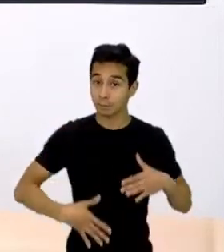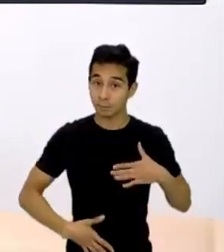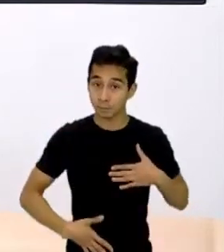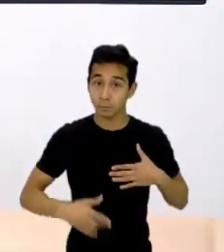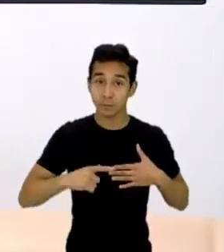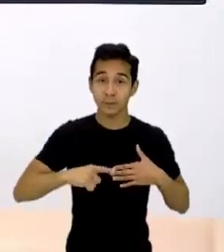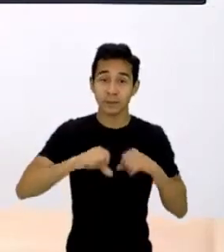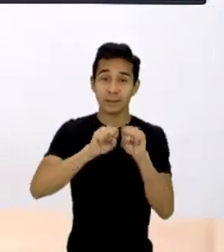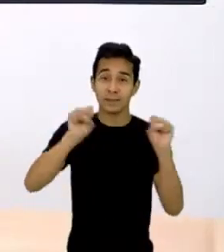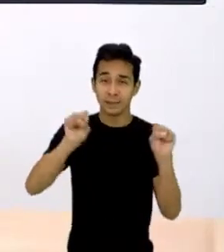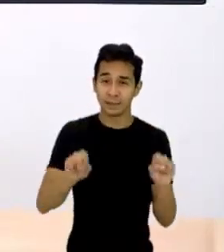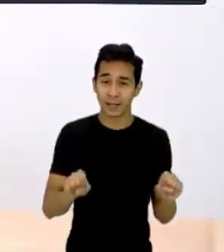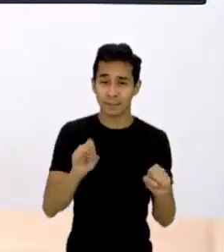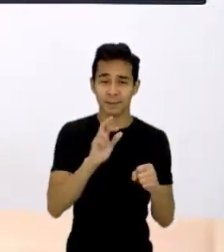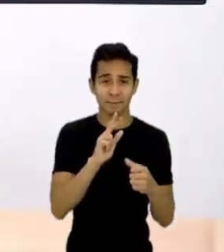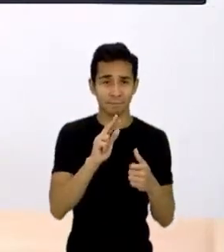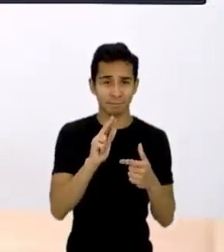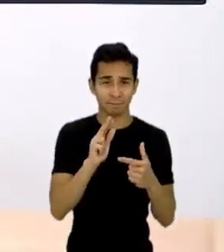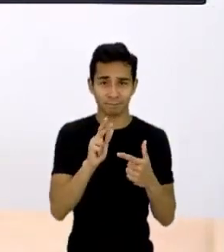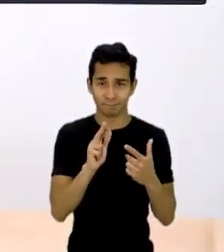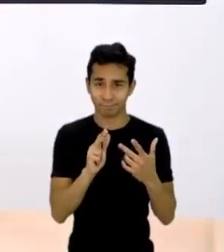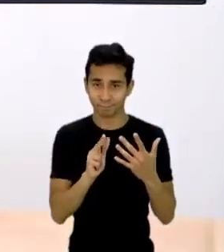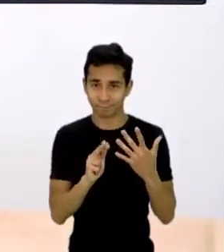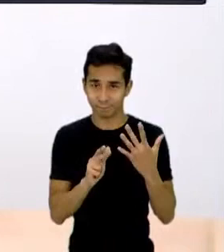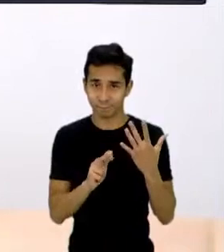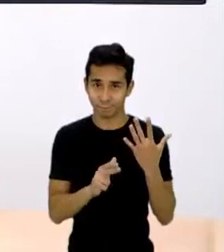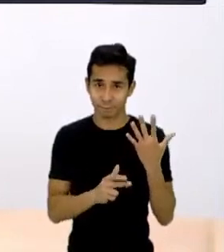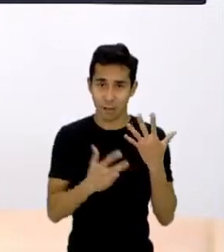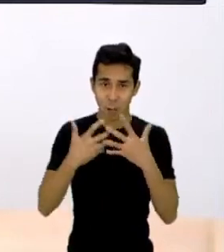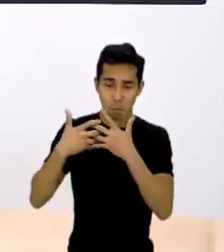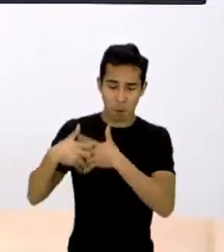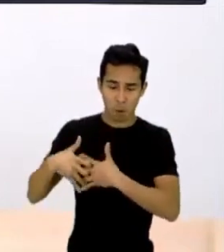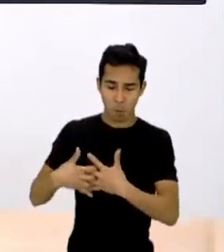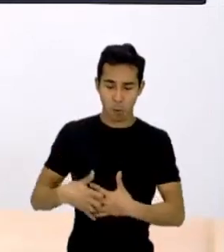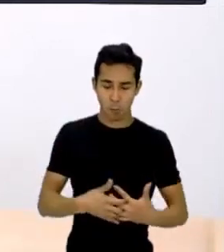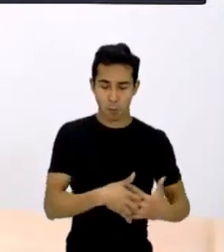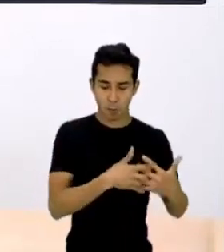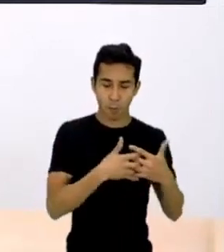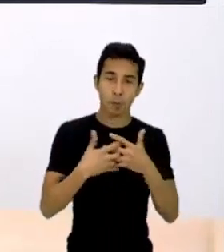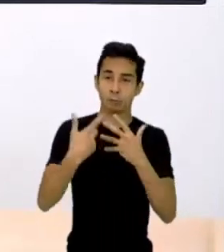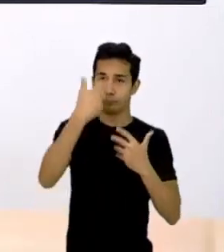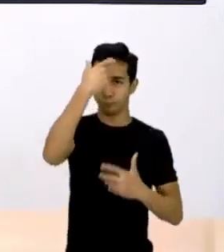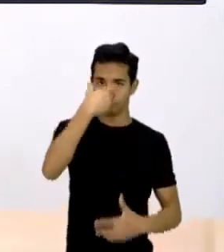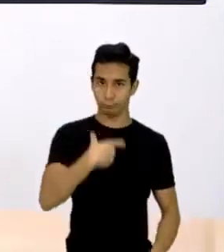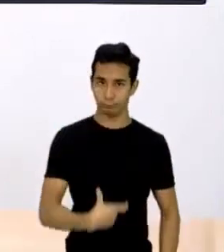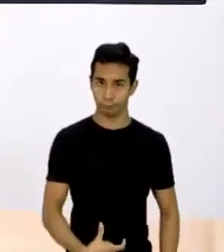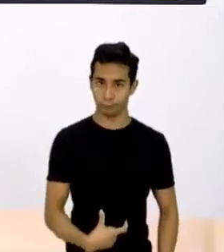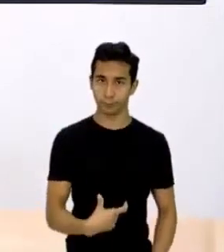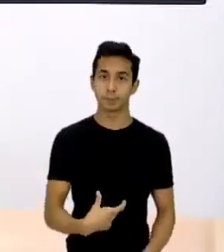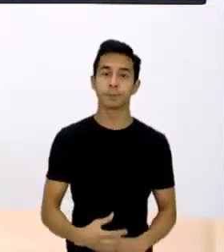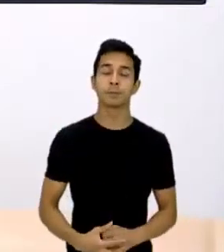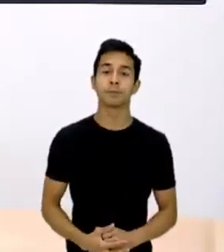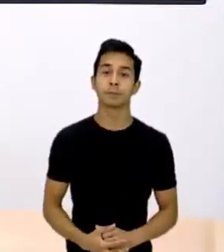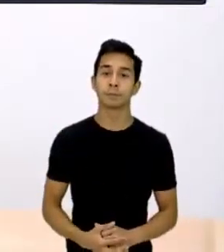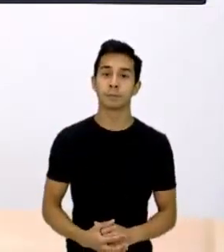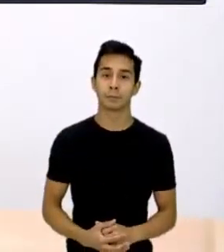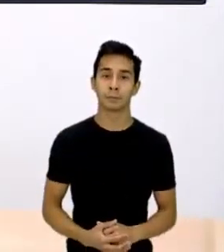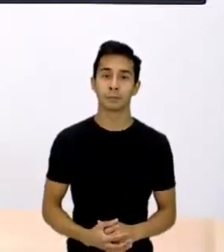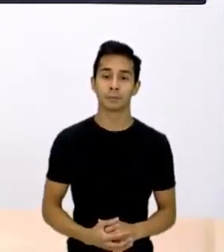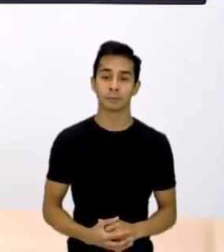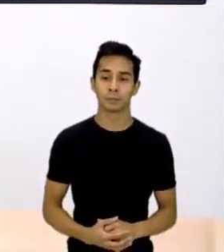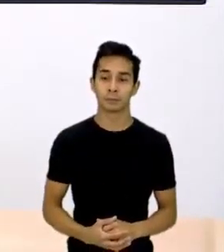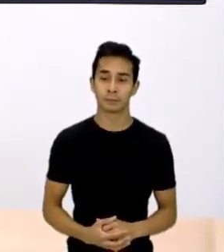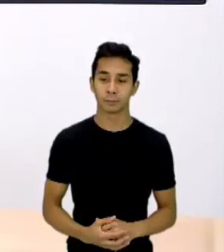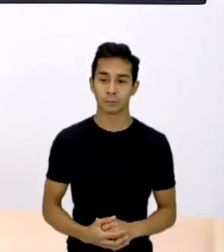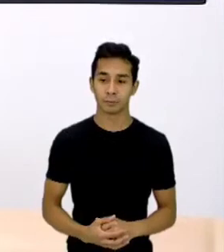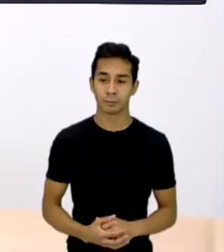diversos sistemas. Então esse conjunto de sistemas dá o indivíduo, tá certo? Essa coordenação aí